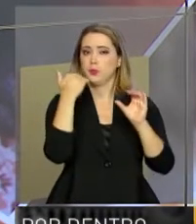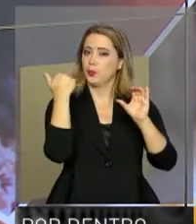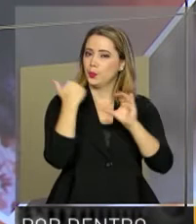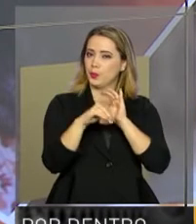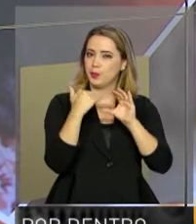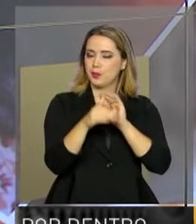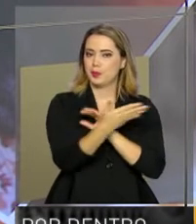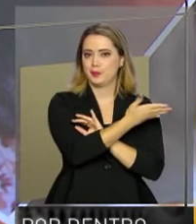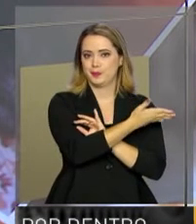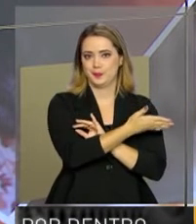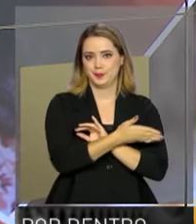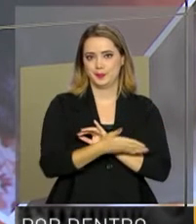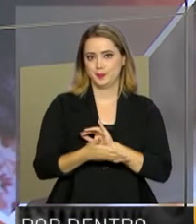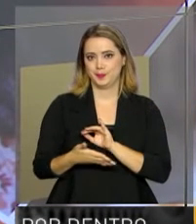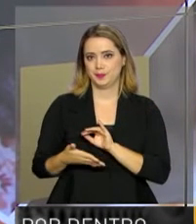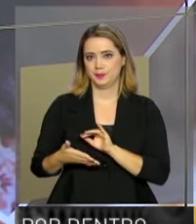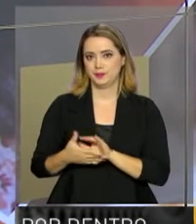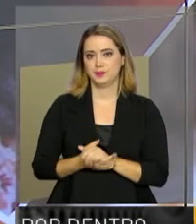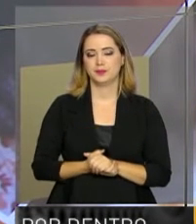para